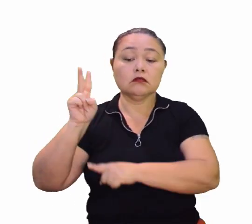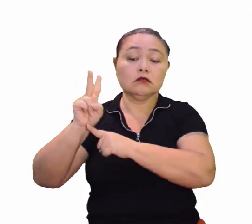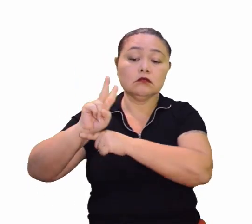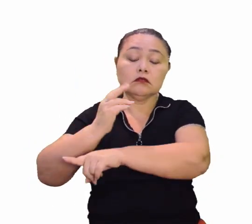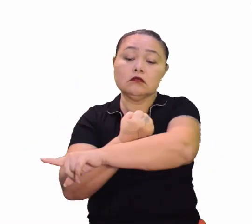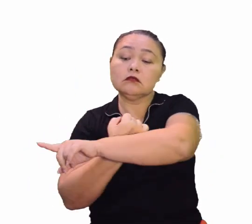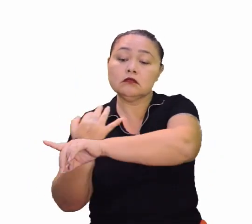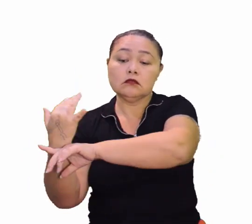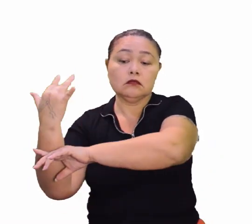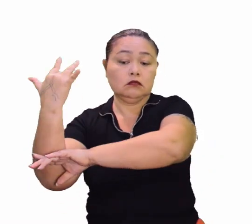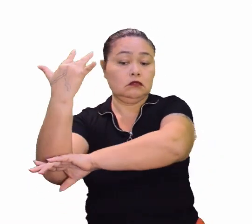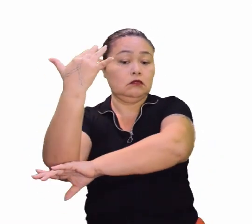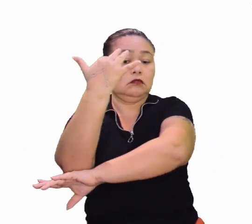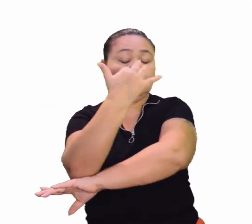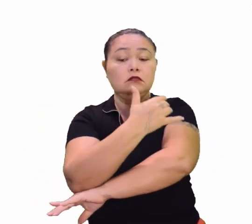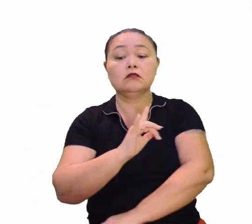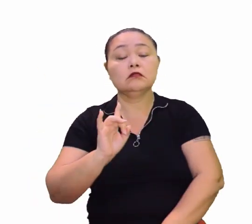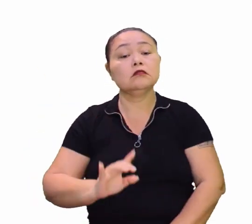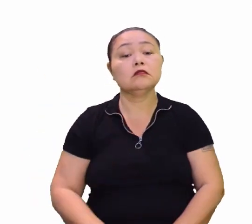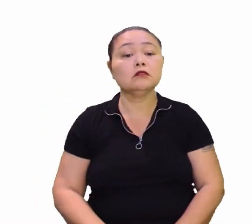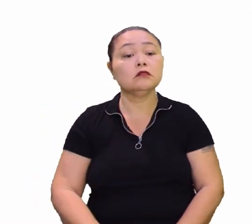certeza.